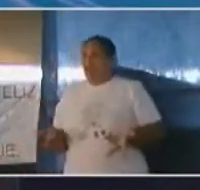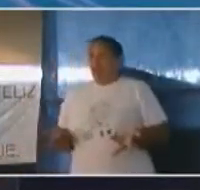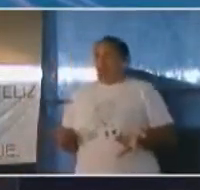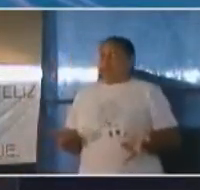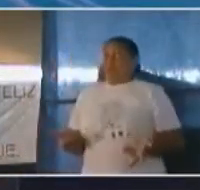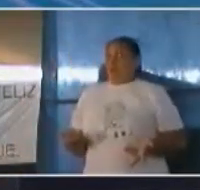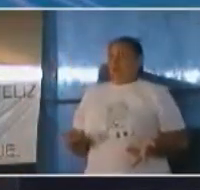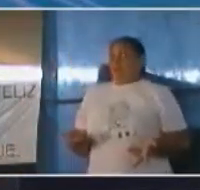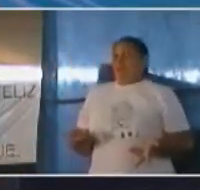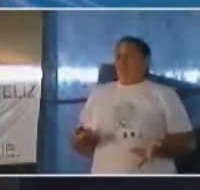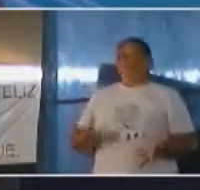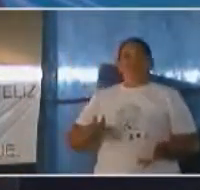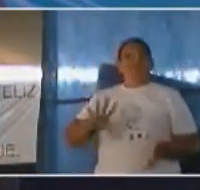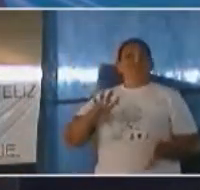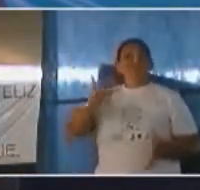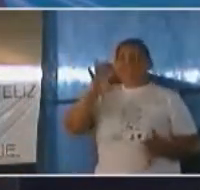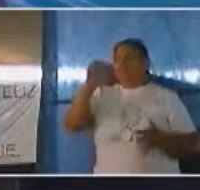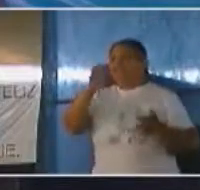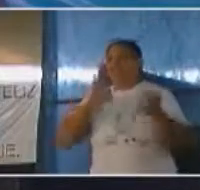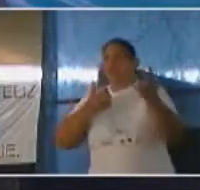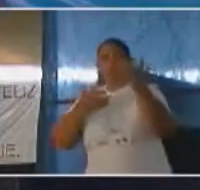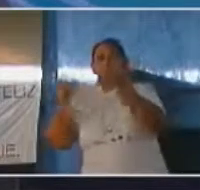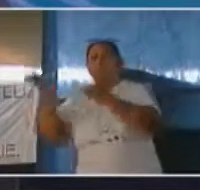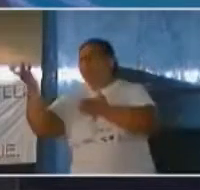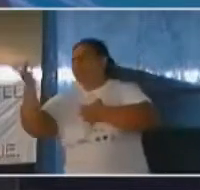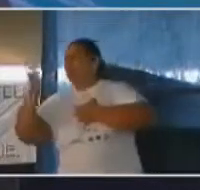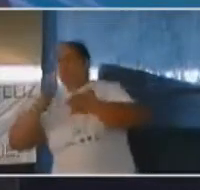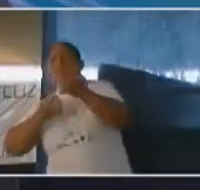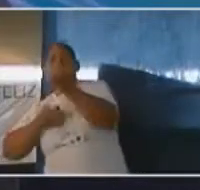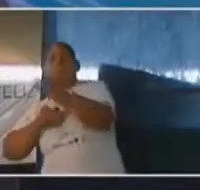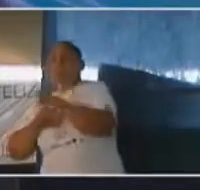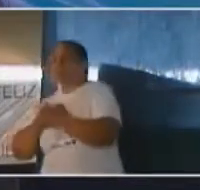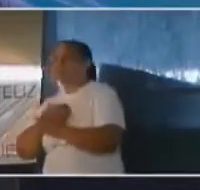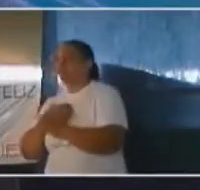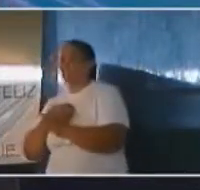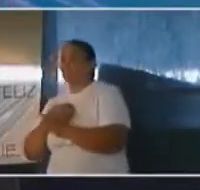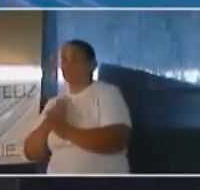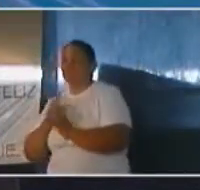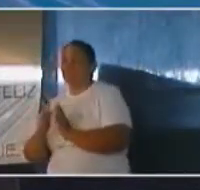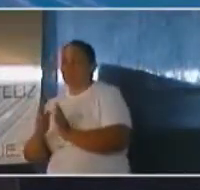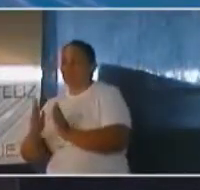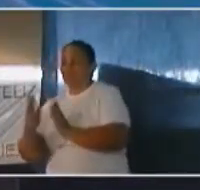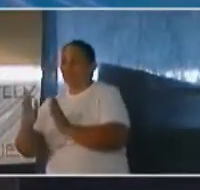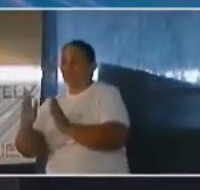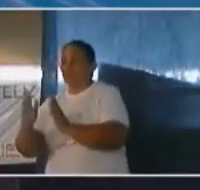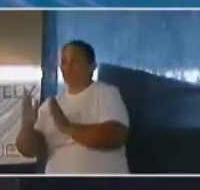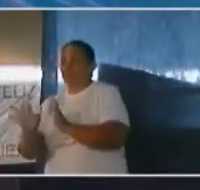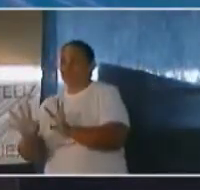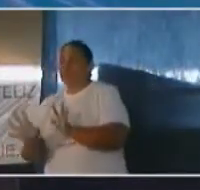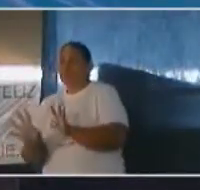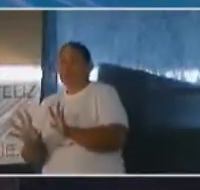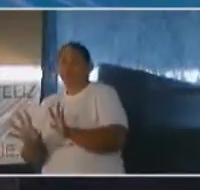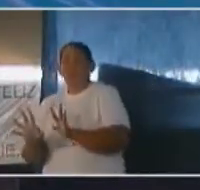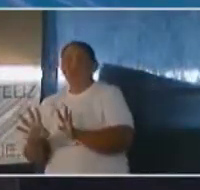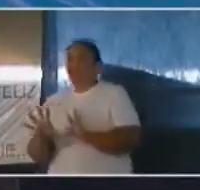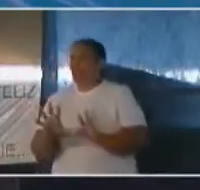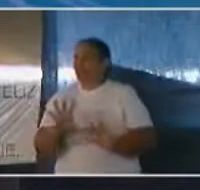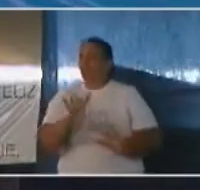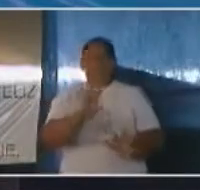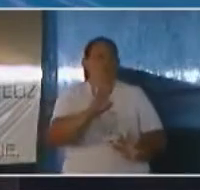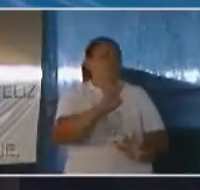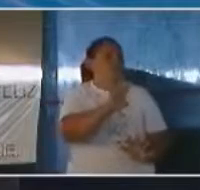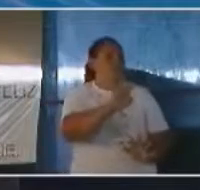A busca continua, a caminhada continua. E não se enganem achando que só pessoas